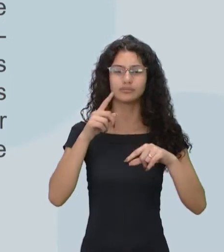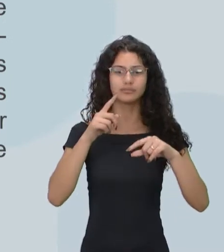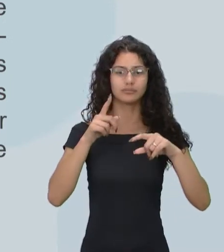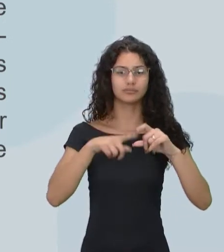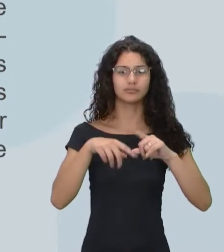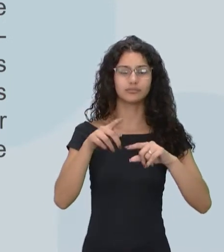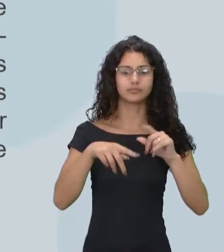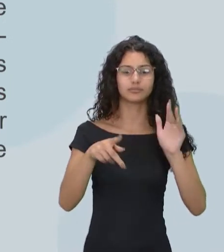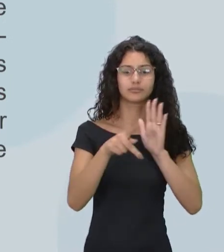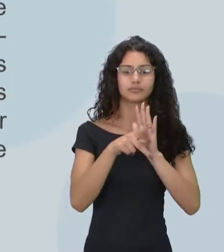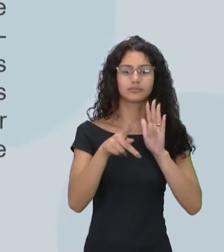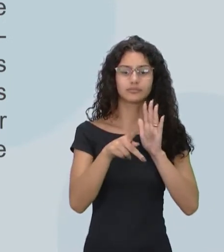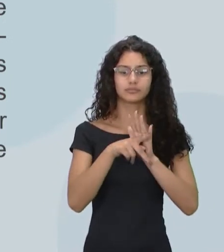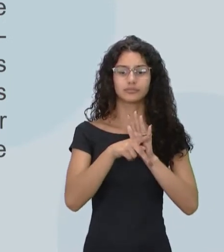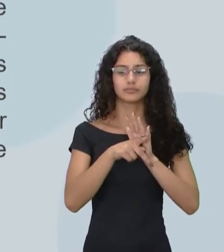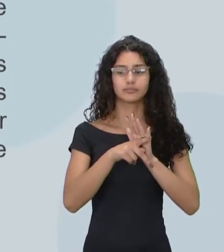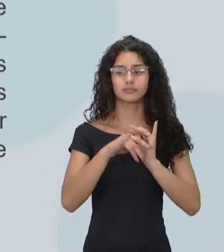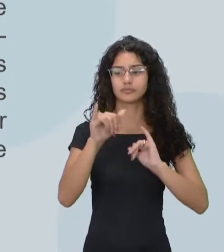biológico, químico,